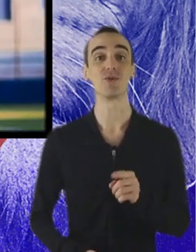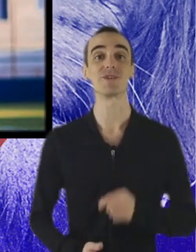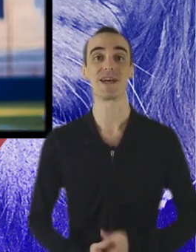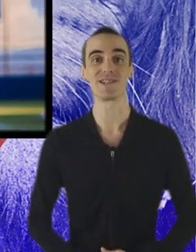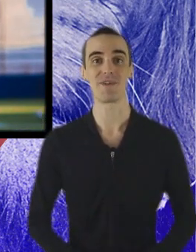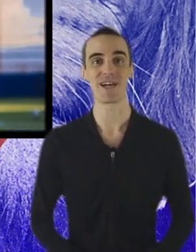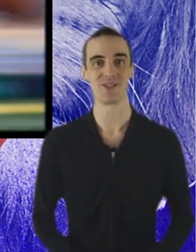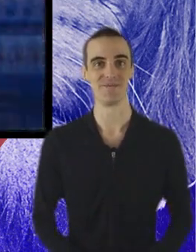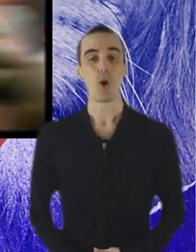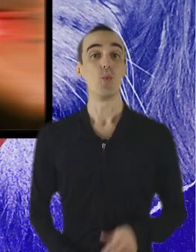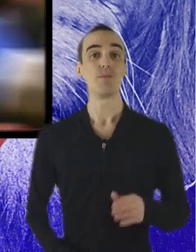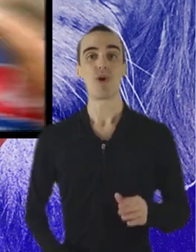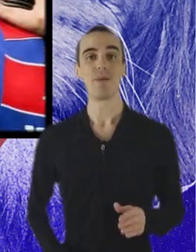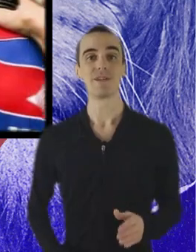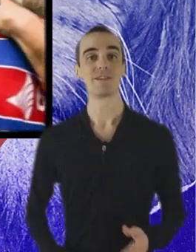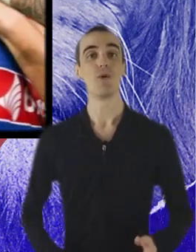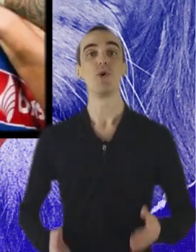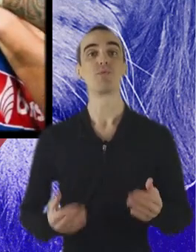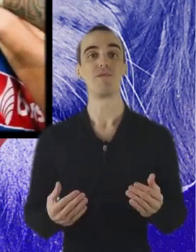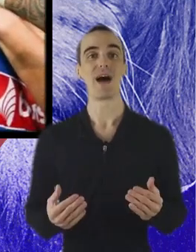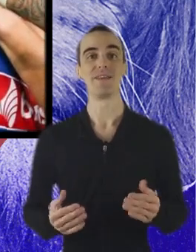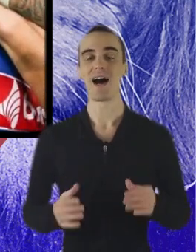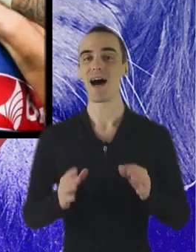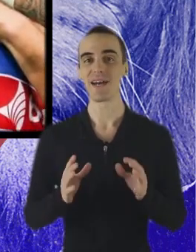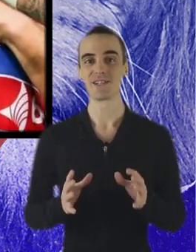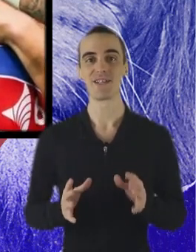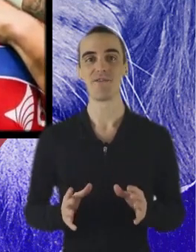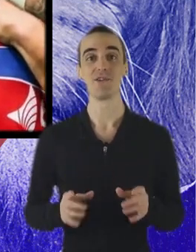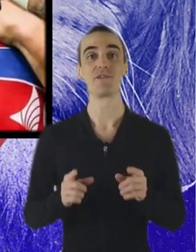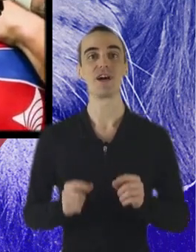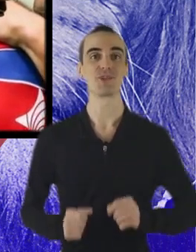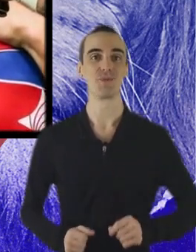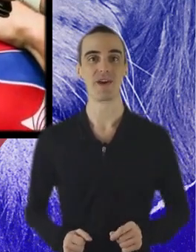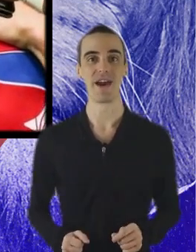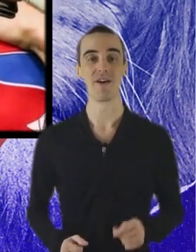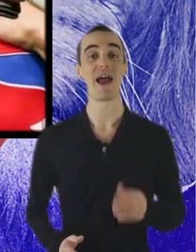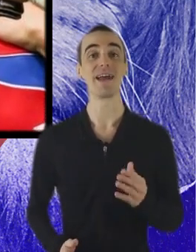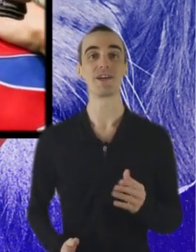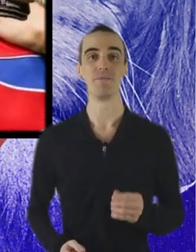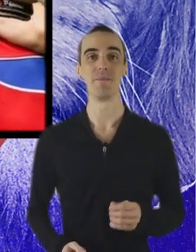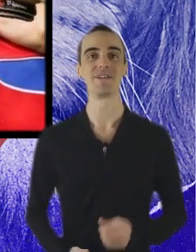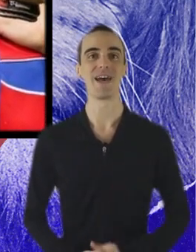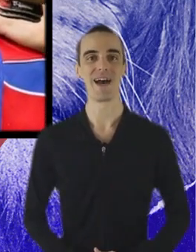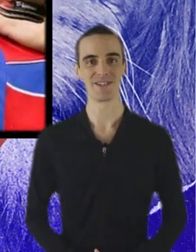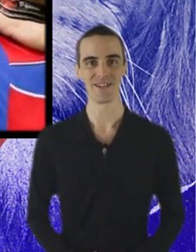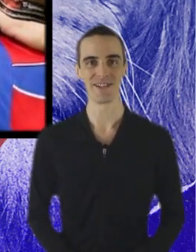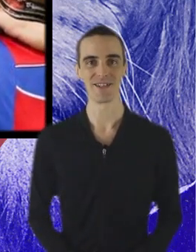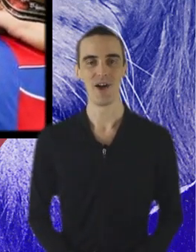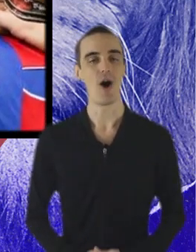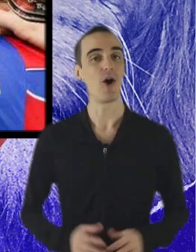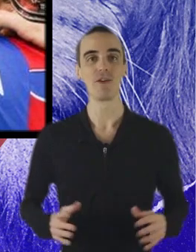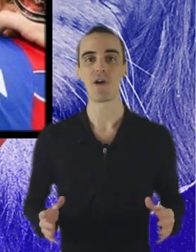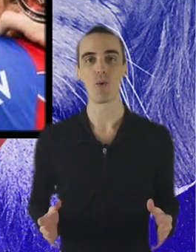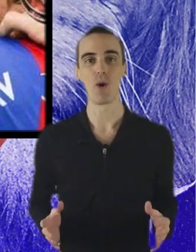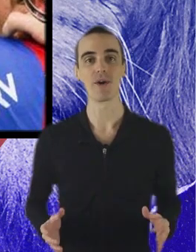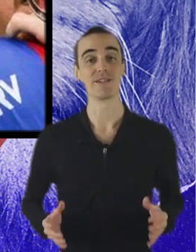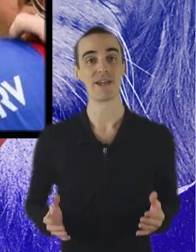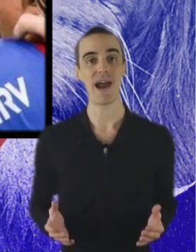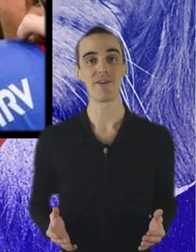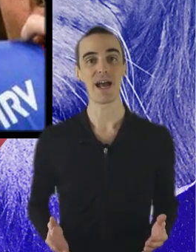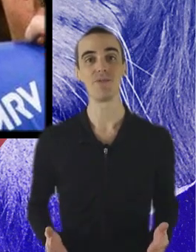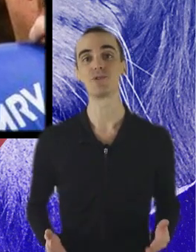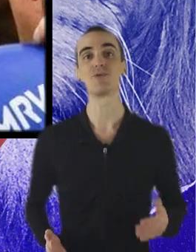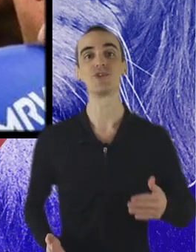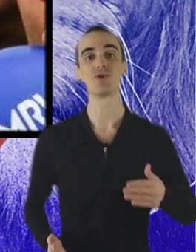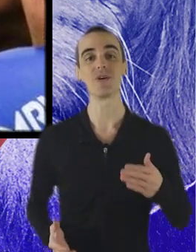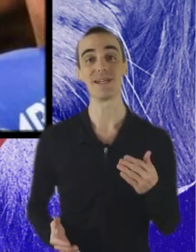acostumado com um 3-5-2, às vezes 3-4-1-2, agora atua preferencialmente com um 4-2-3-1, utilizando dois meias abertos e um